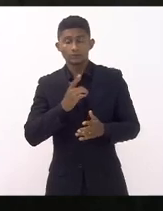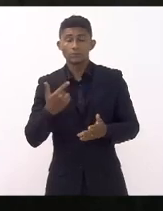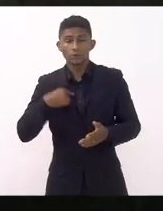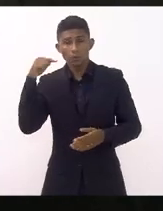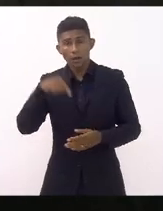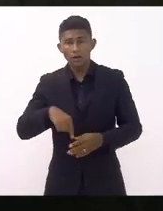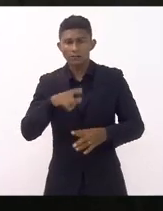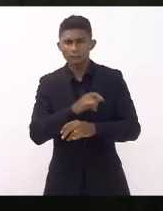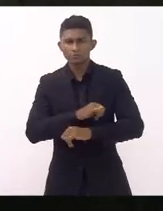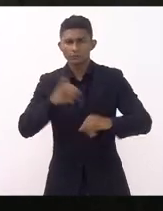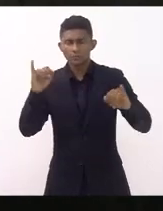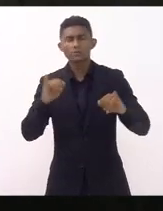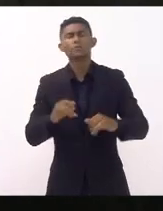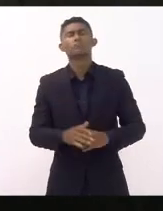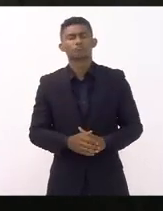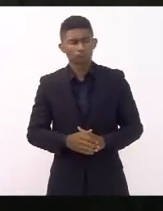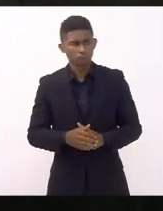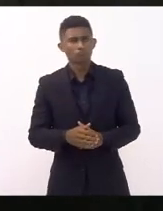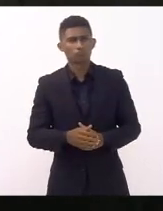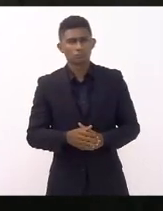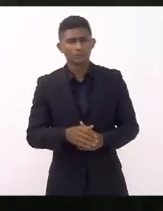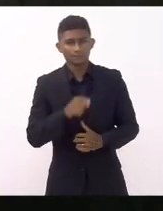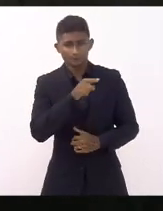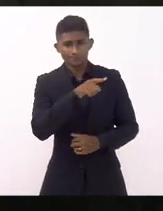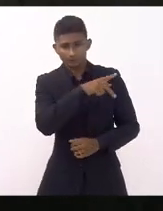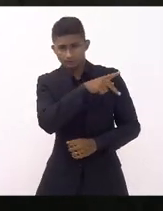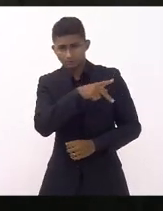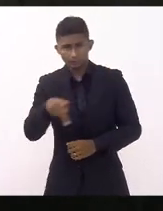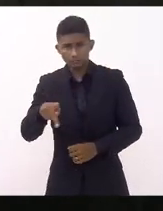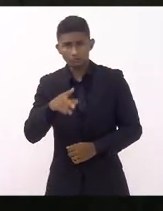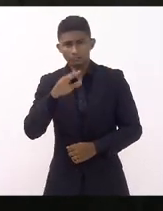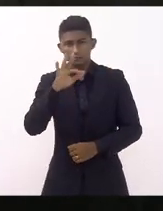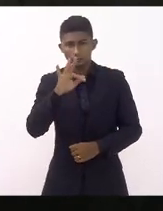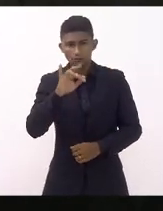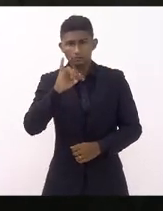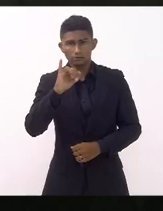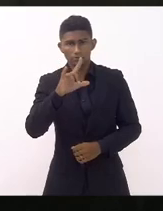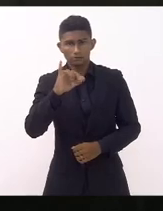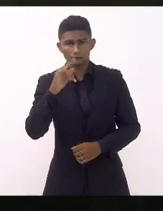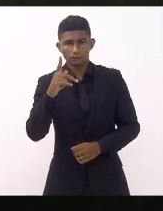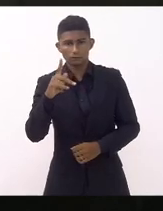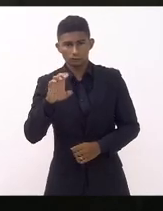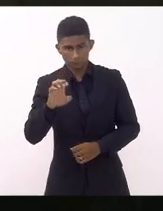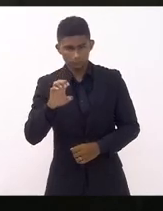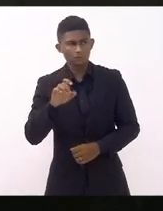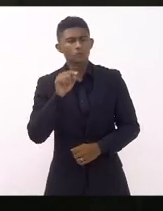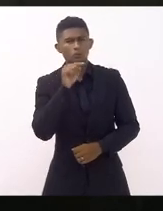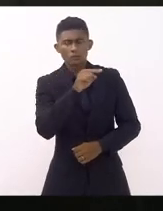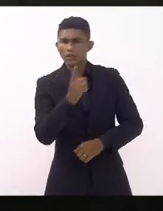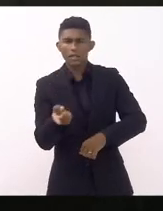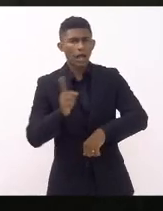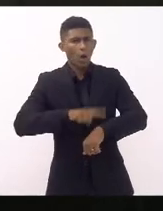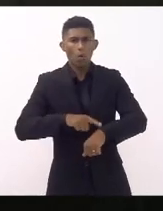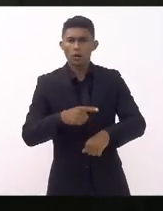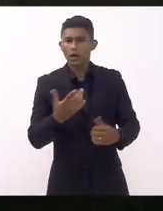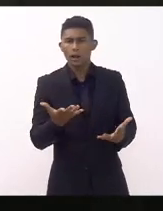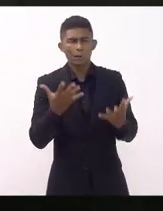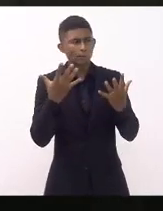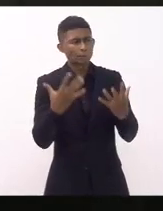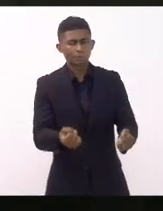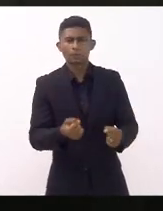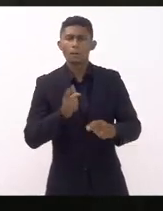o pronto atendimento que o presidente Felipe Campelo deu ao município em razão